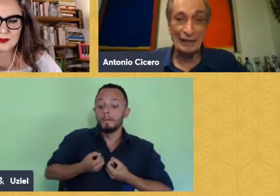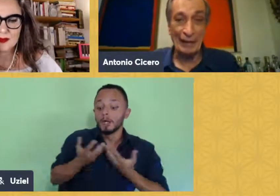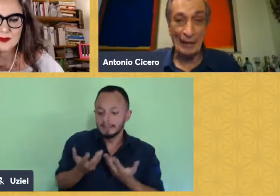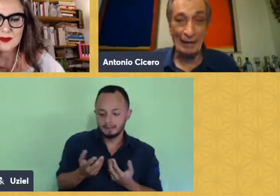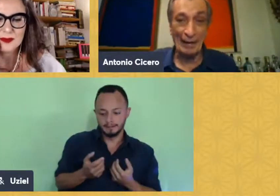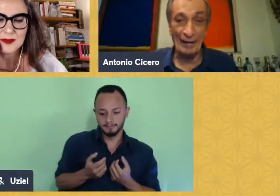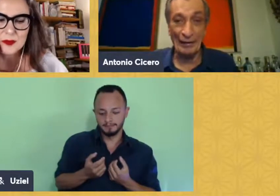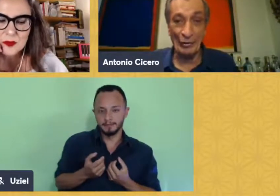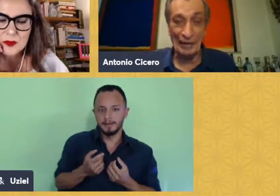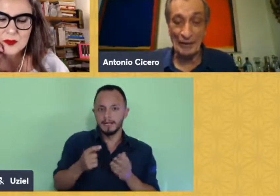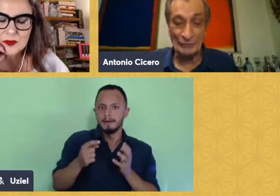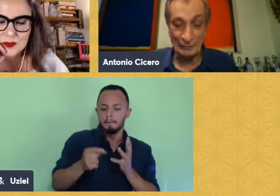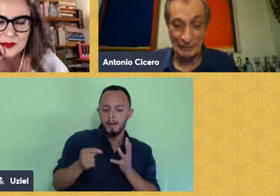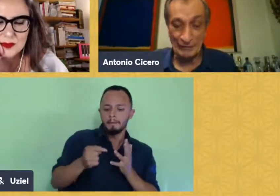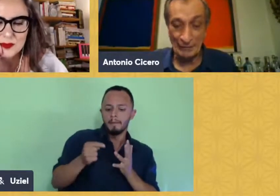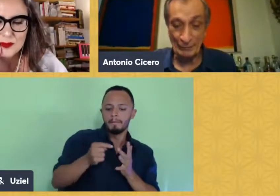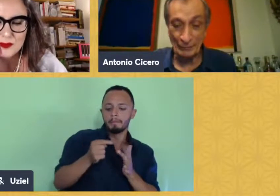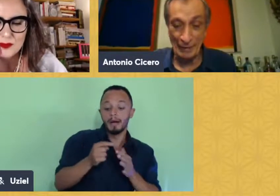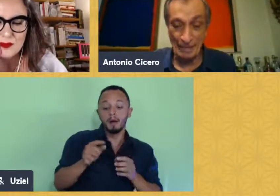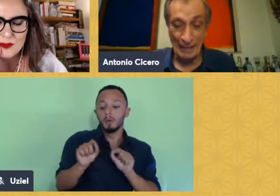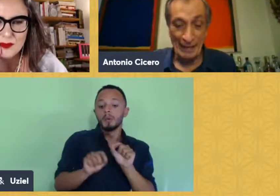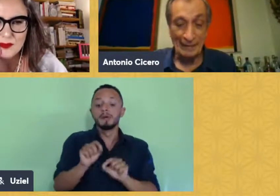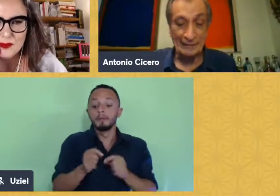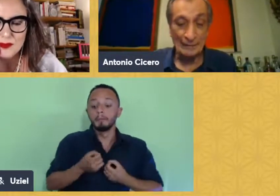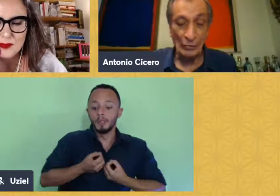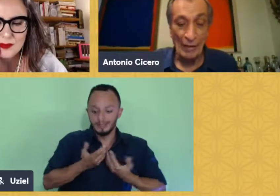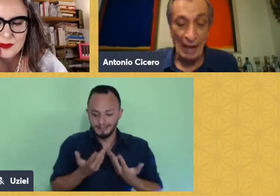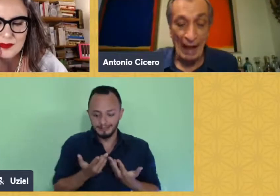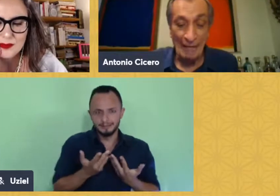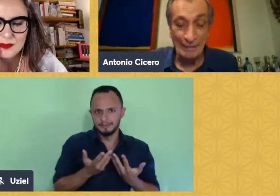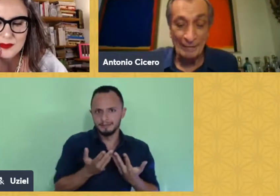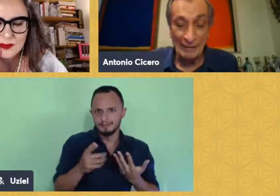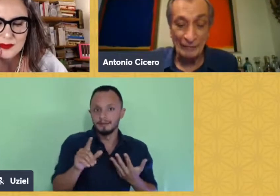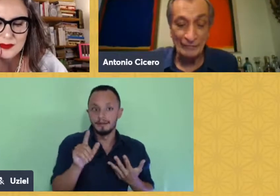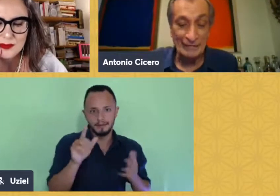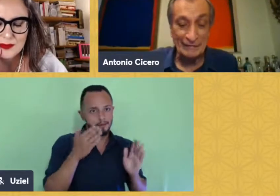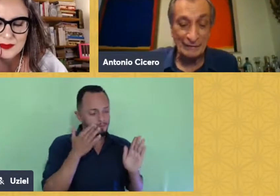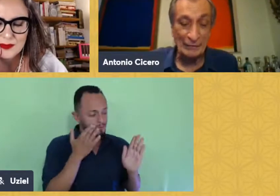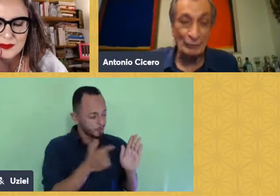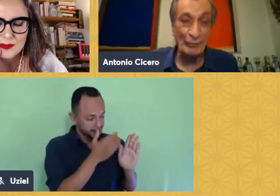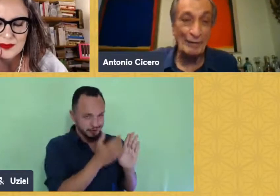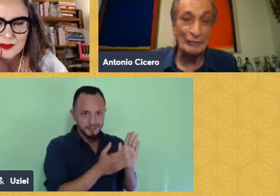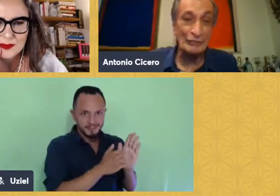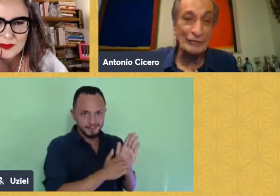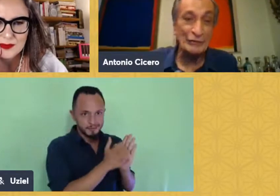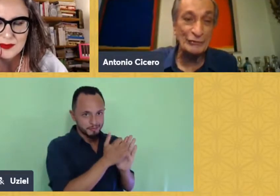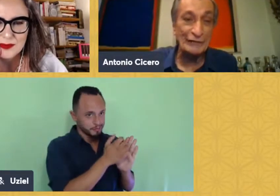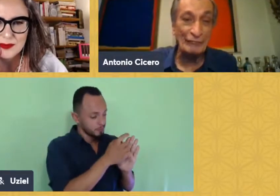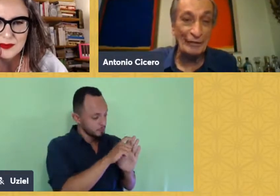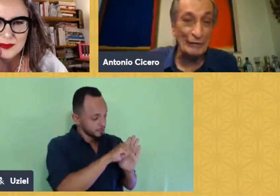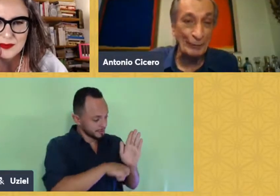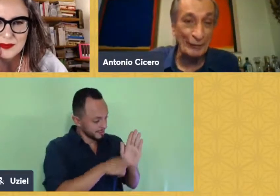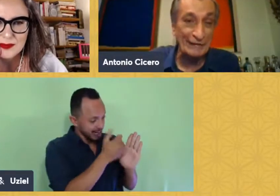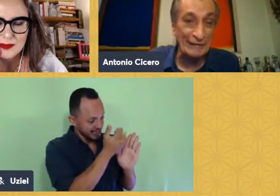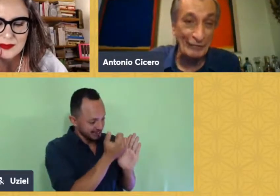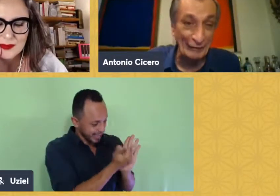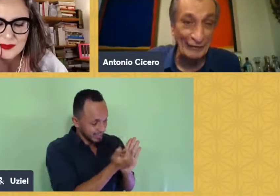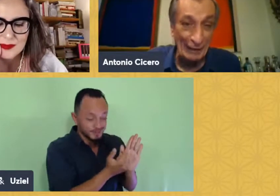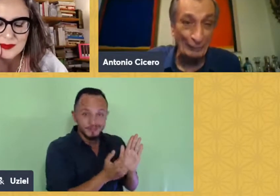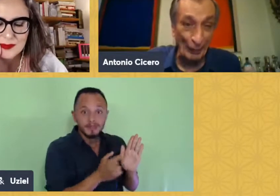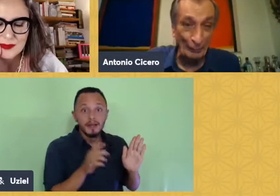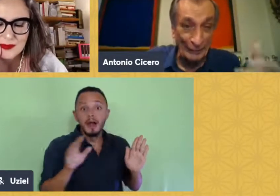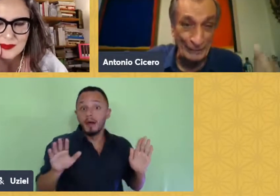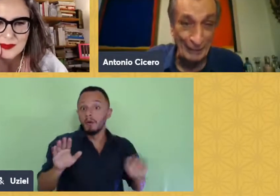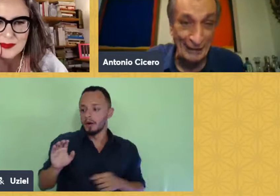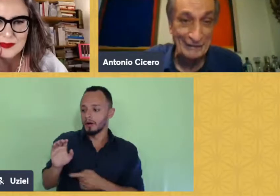de Horácio, por exemplo, né? Então, à primeira vista, o poema do Vinícius não está falando de poesia, está falando